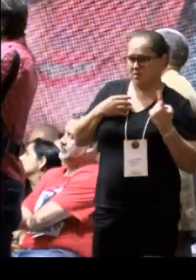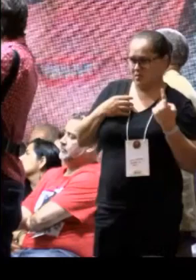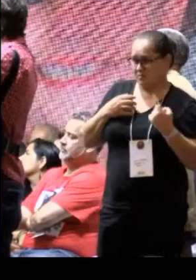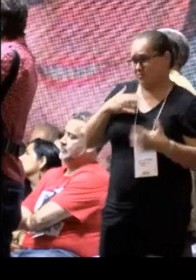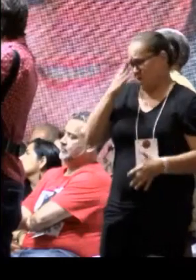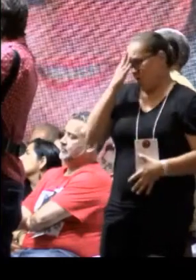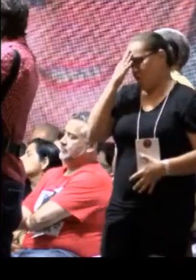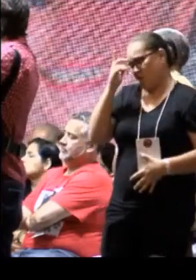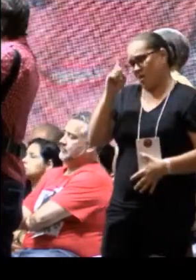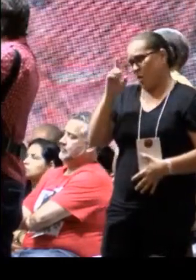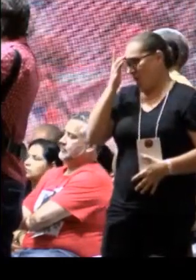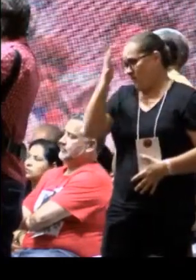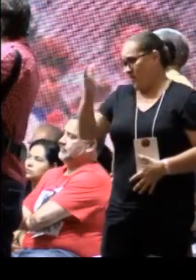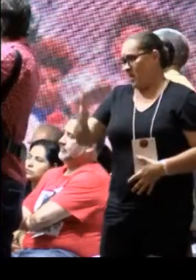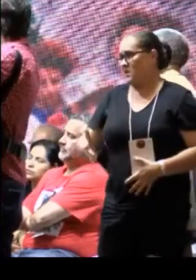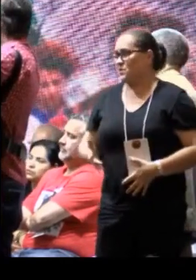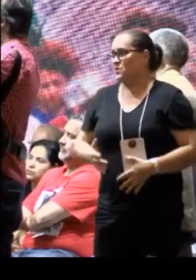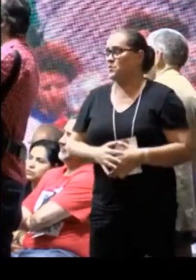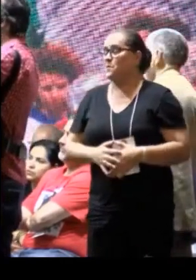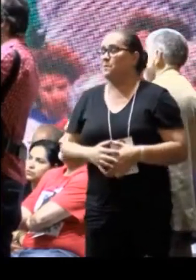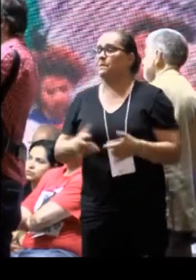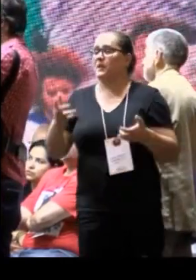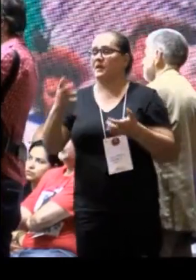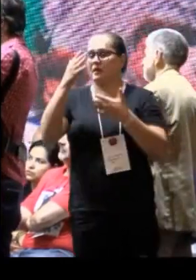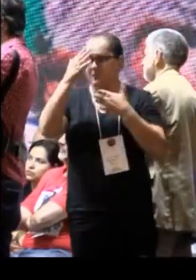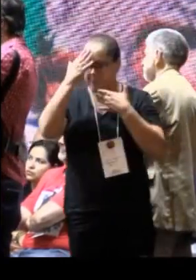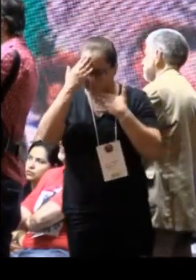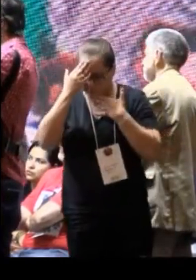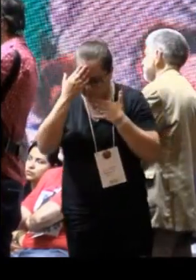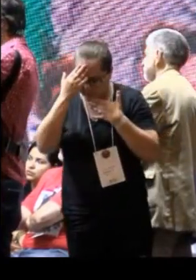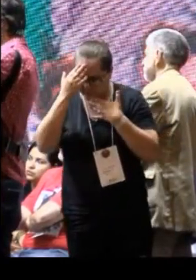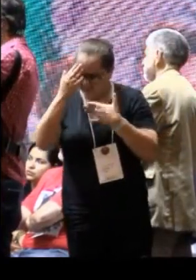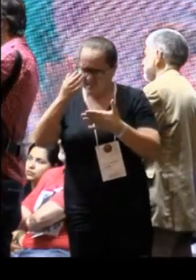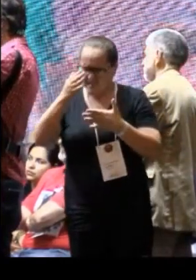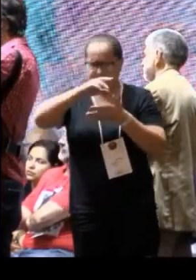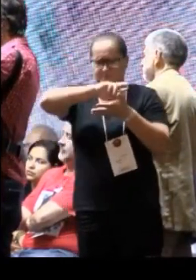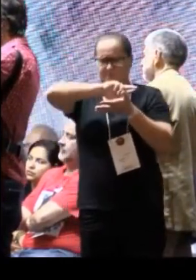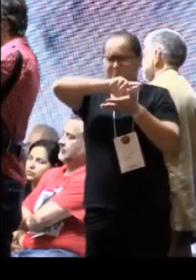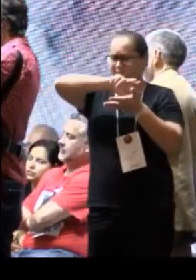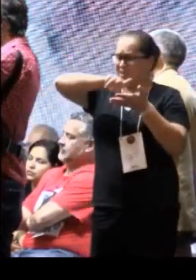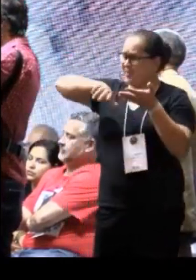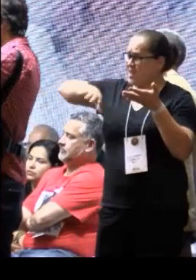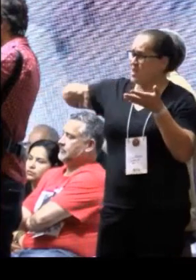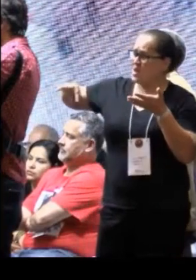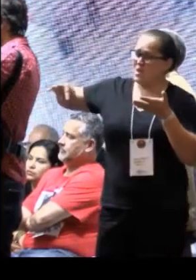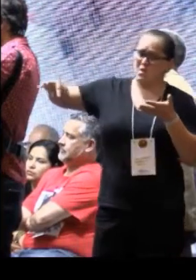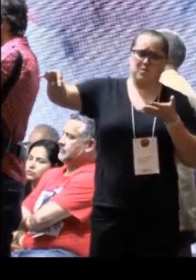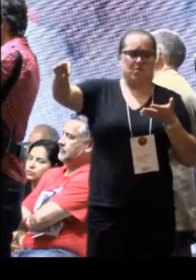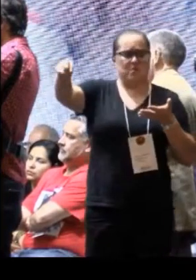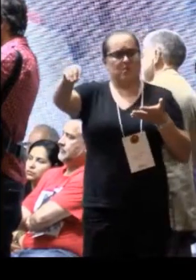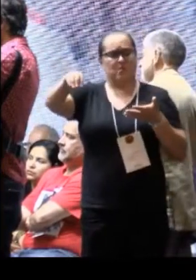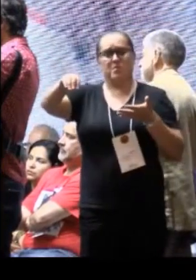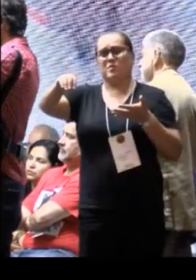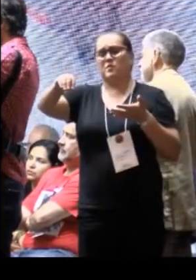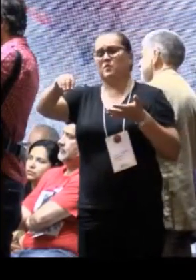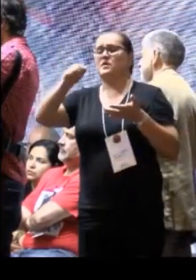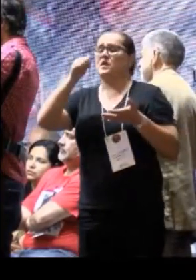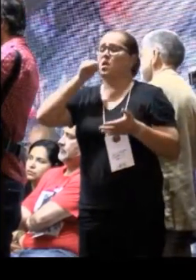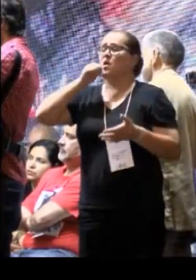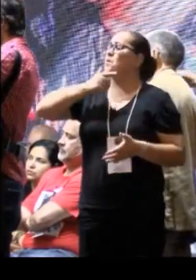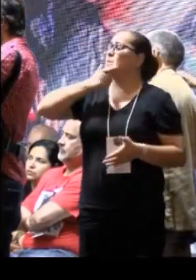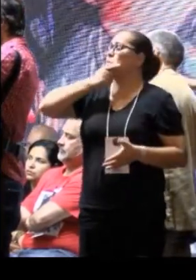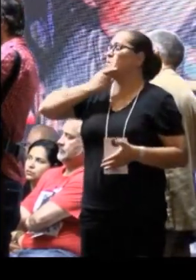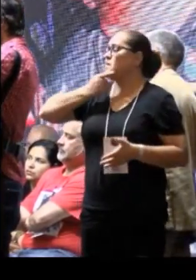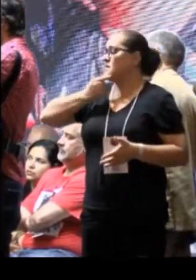fácil. Quero agradecer, enfim, a todos os homens e a todas as